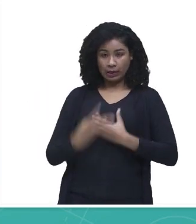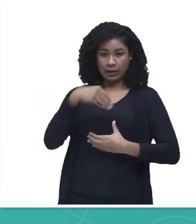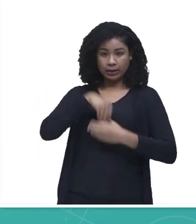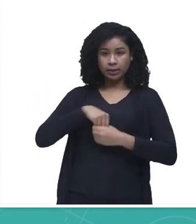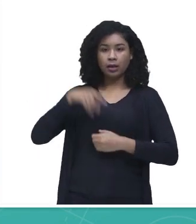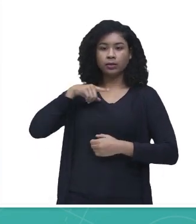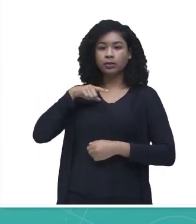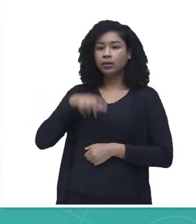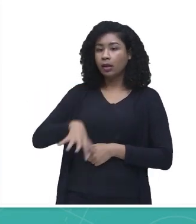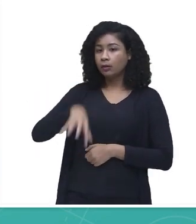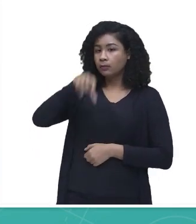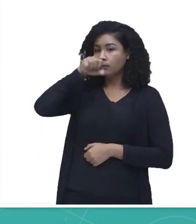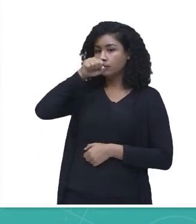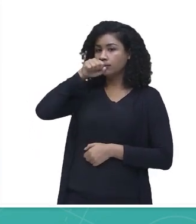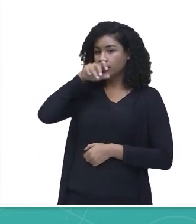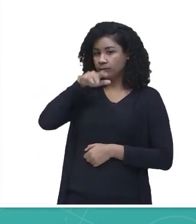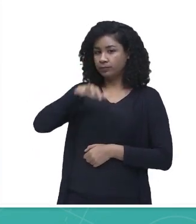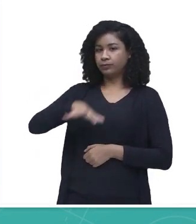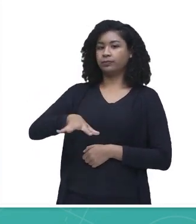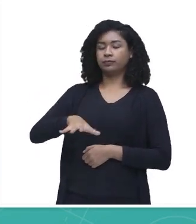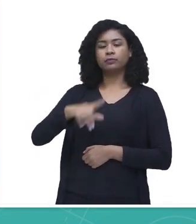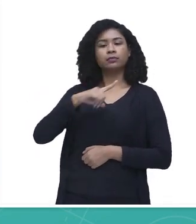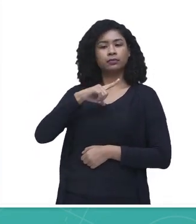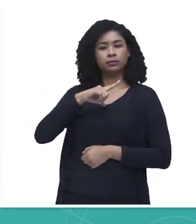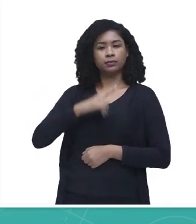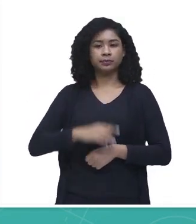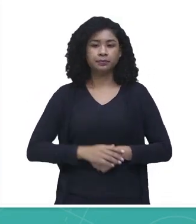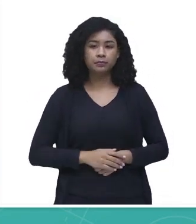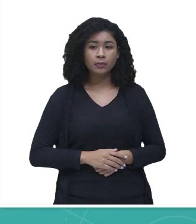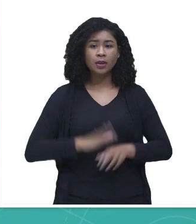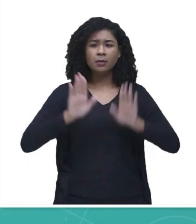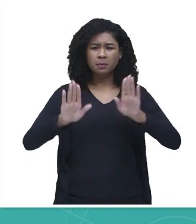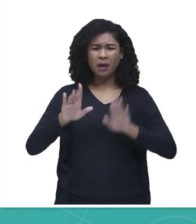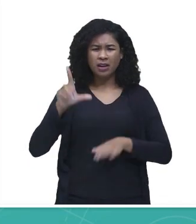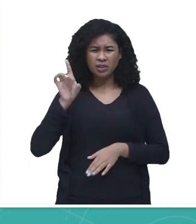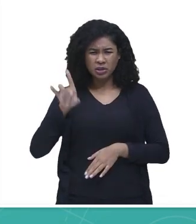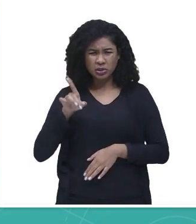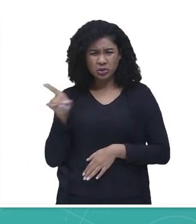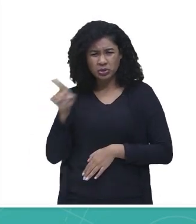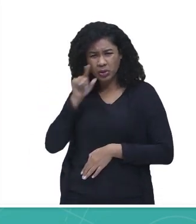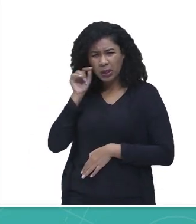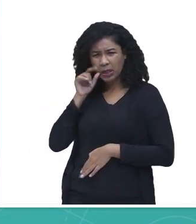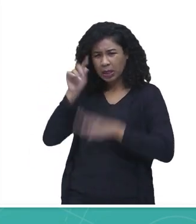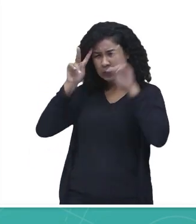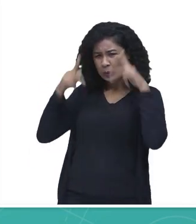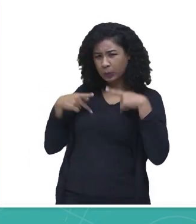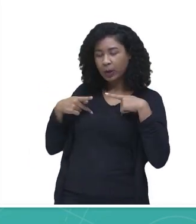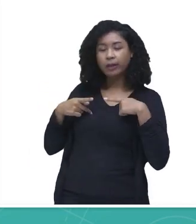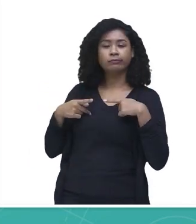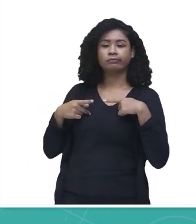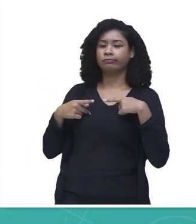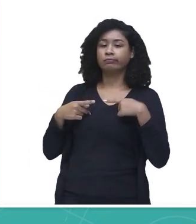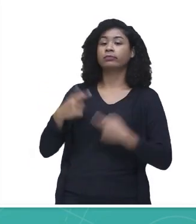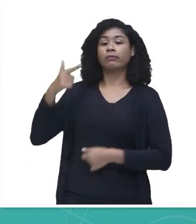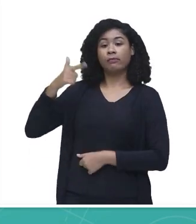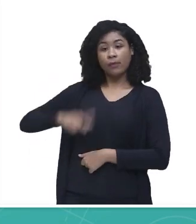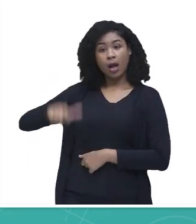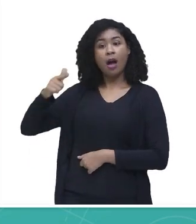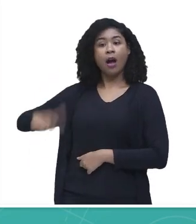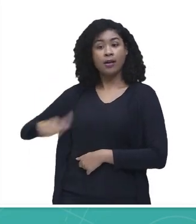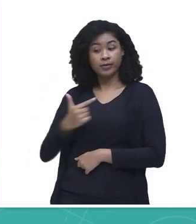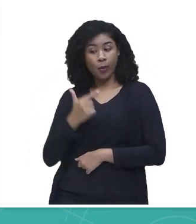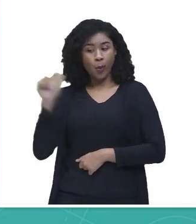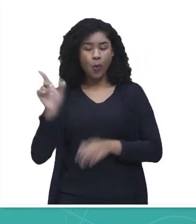bom? E aí a gente tem outros seres vivos que vão ser diferentes, né? Que não tem essa estrutura tão especializada